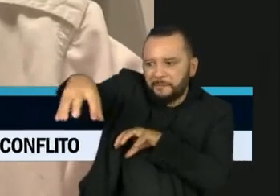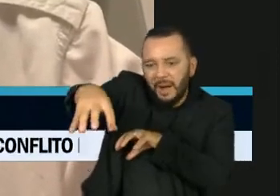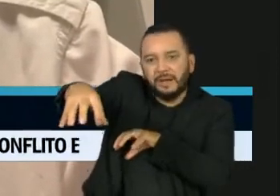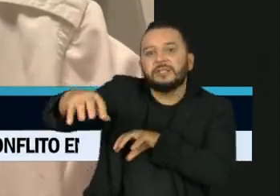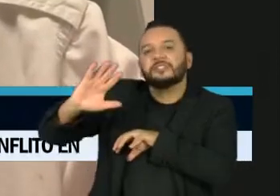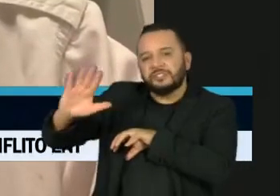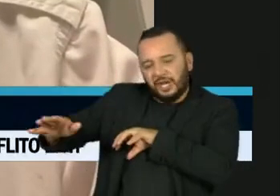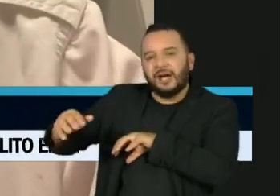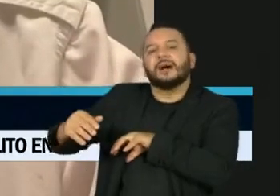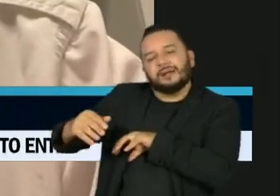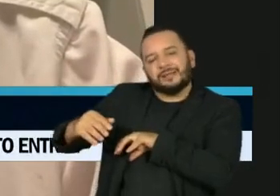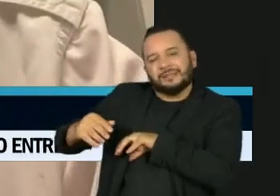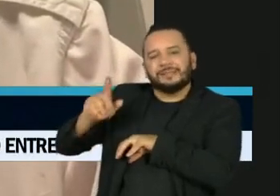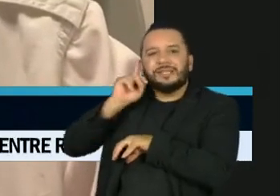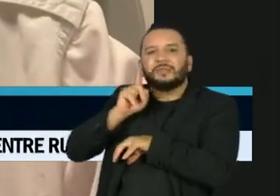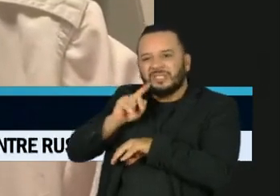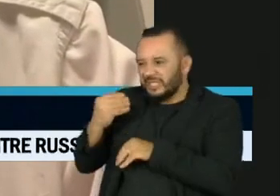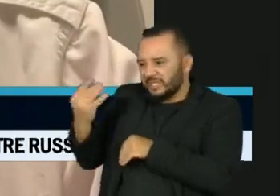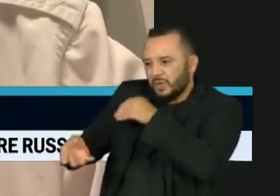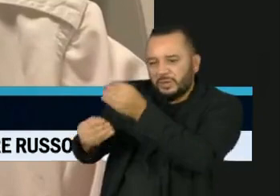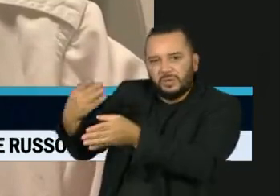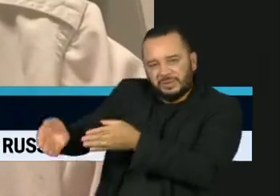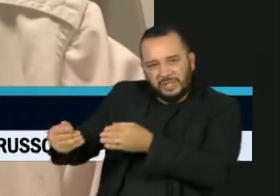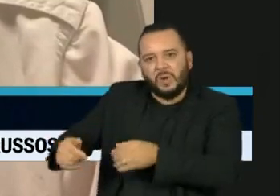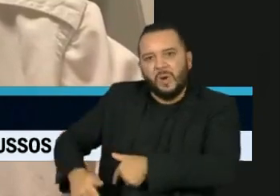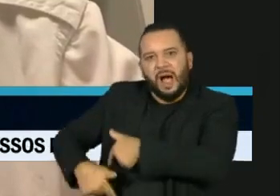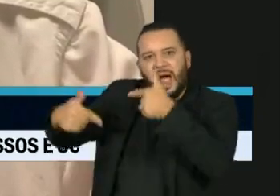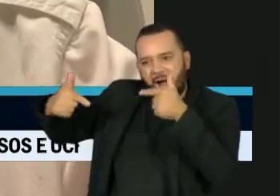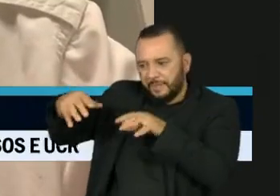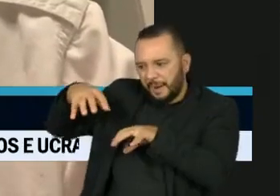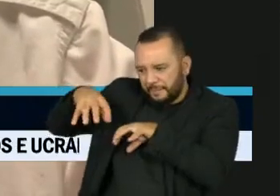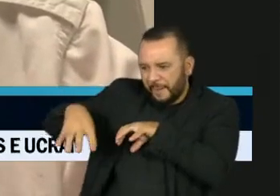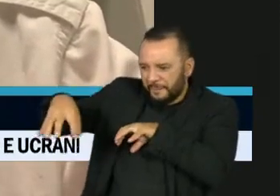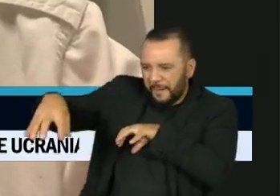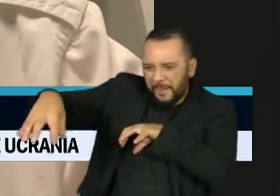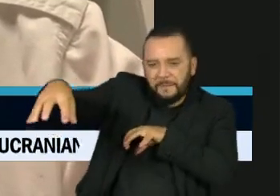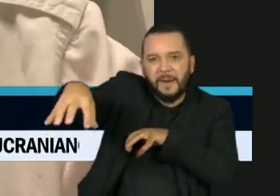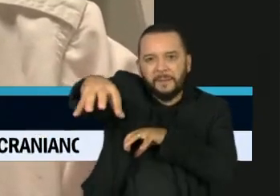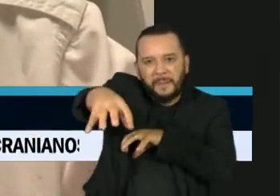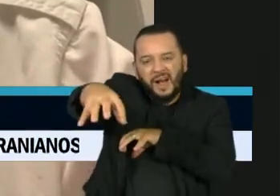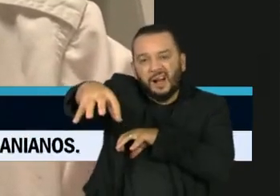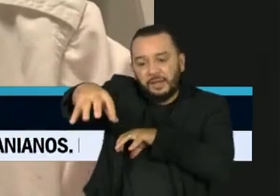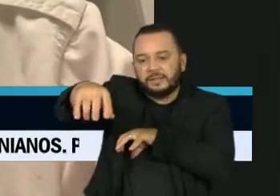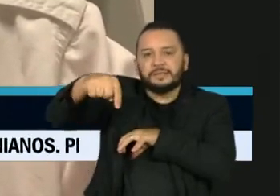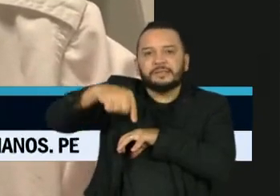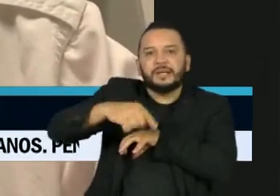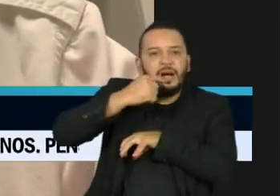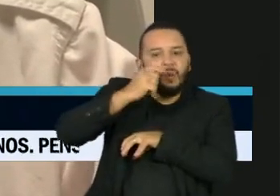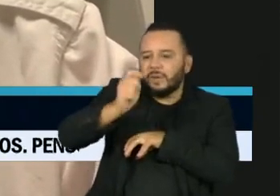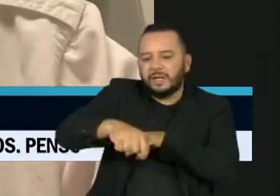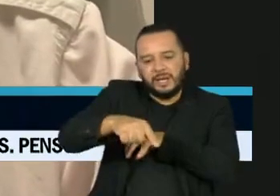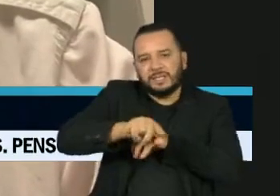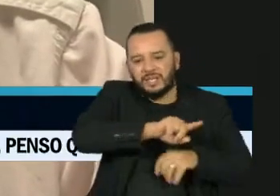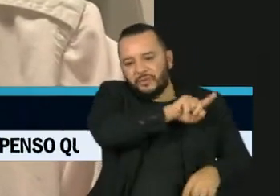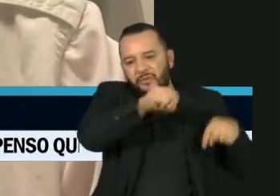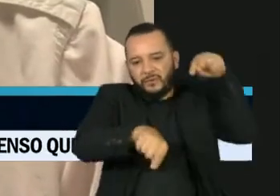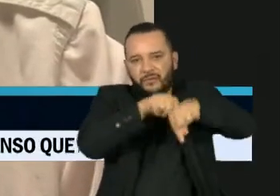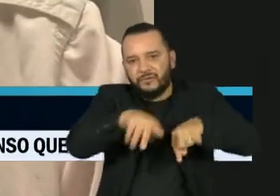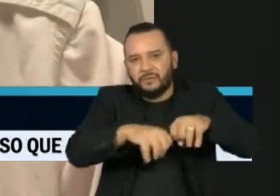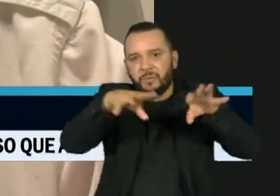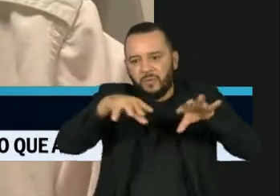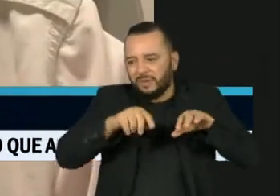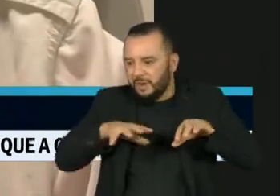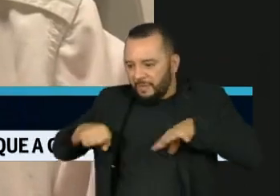arco do que vai do Báltico aos Balcãs, que é onde estão estacionadas as tropas da